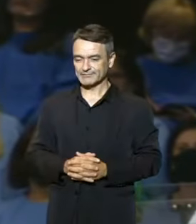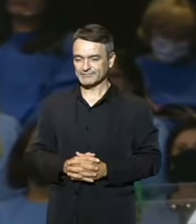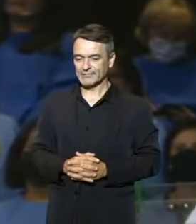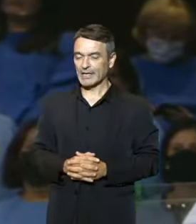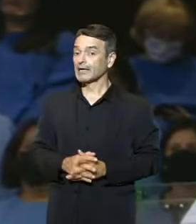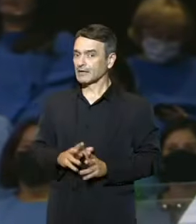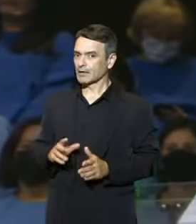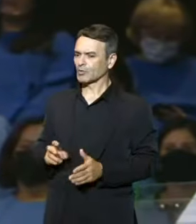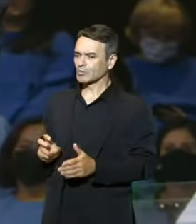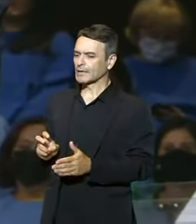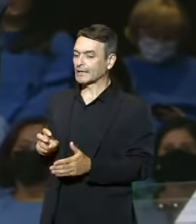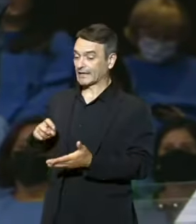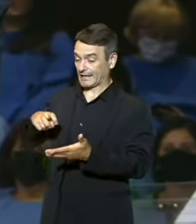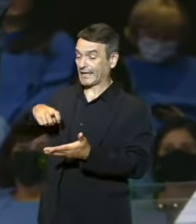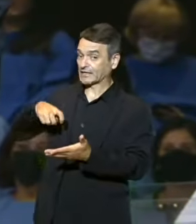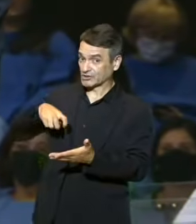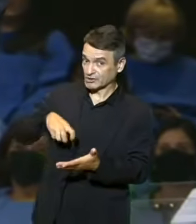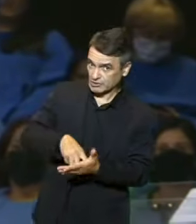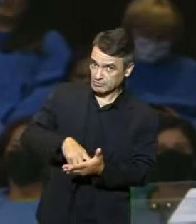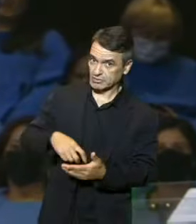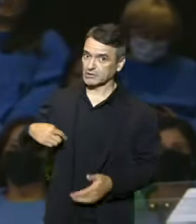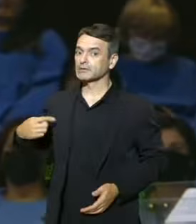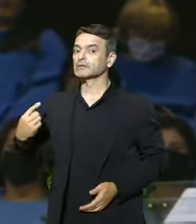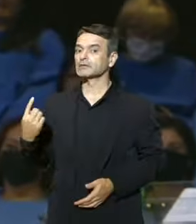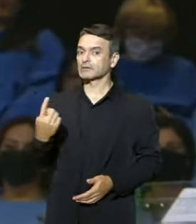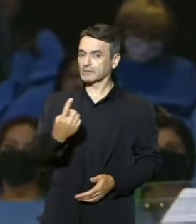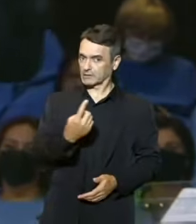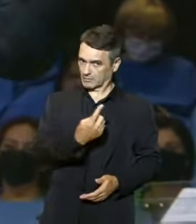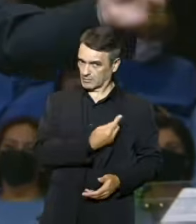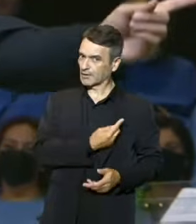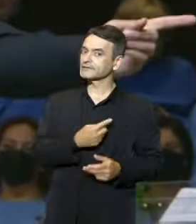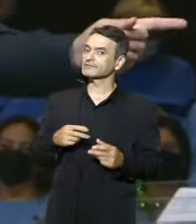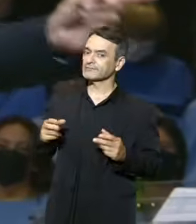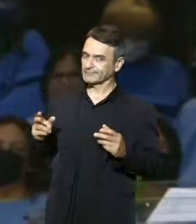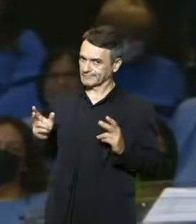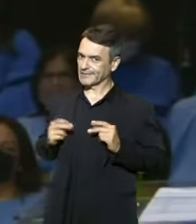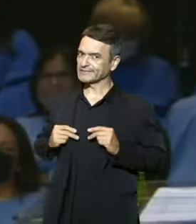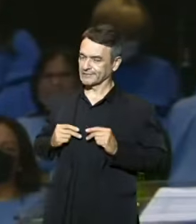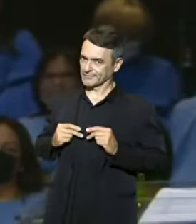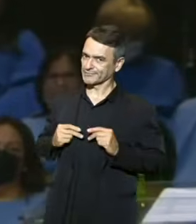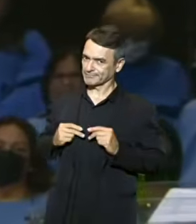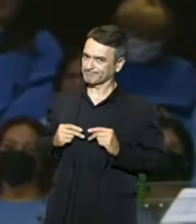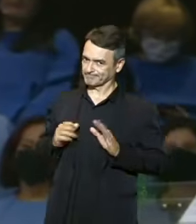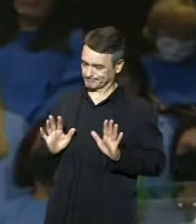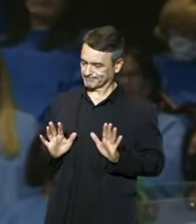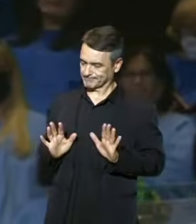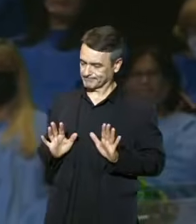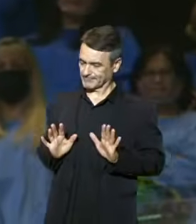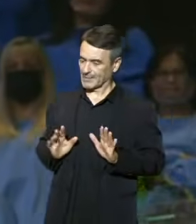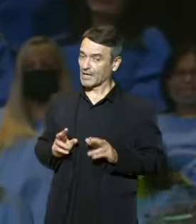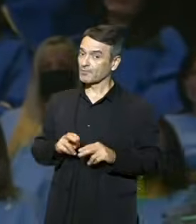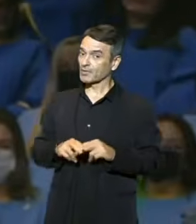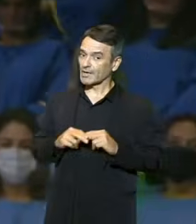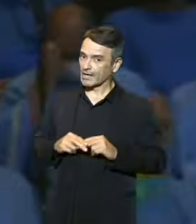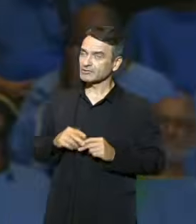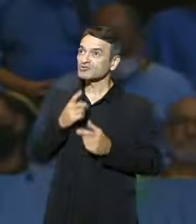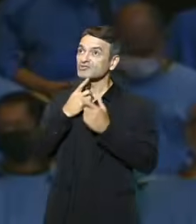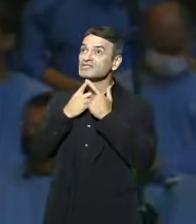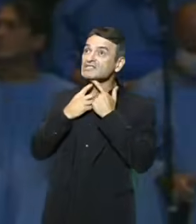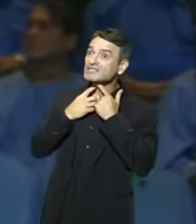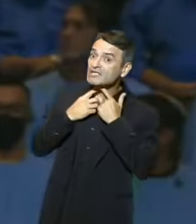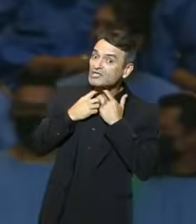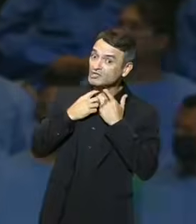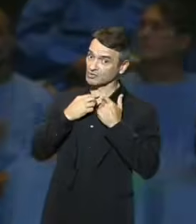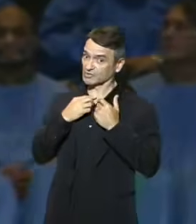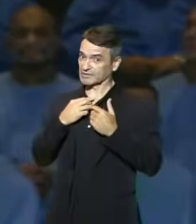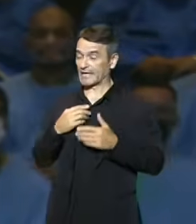o castigo que eu e você mereceríamos por causa dos desejos da carne ou da murmuração, por